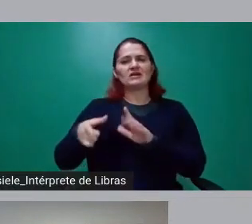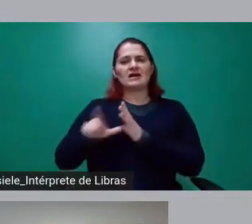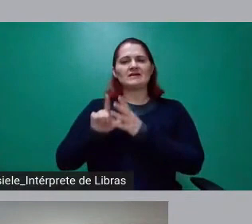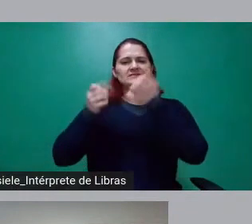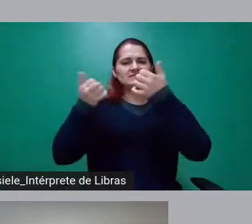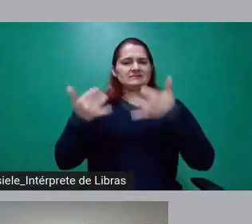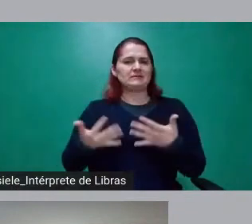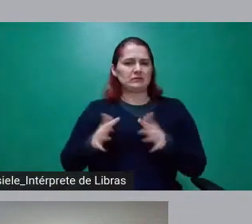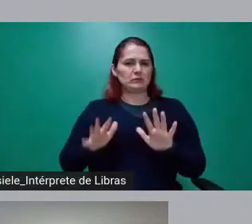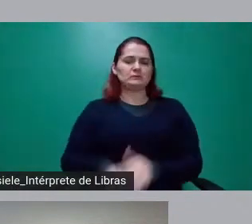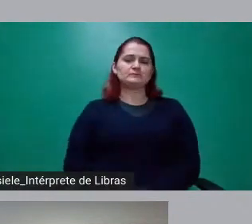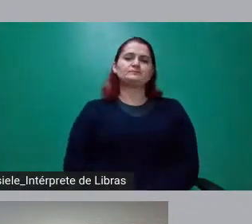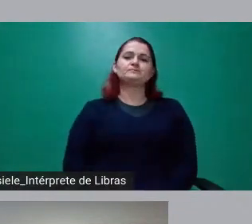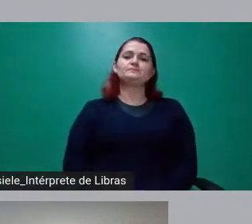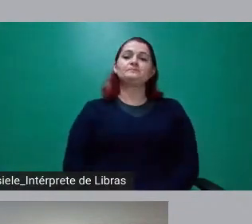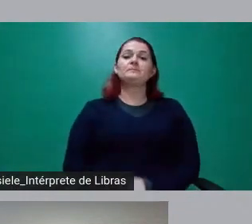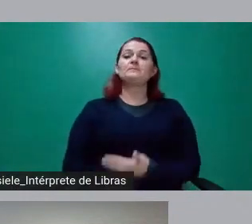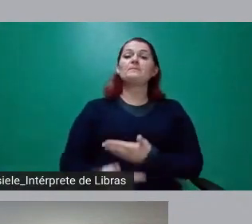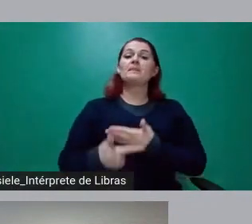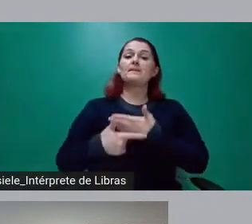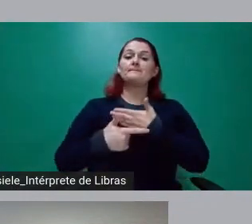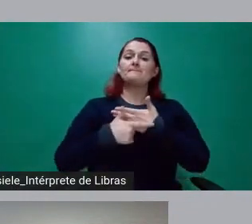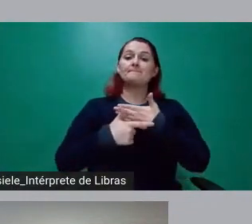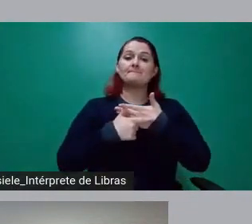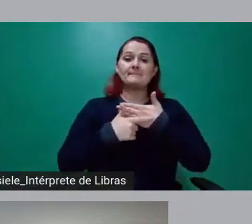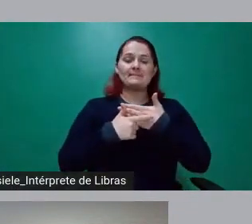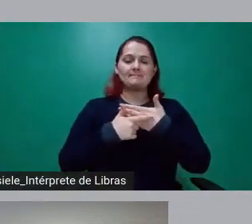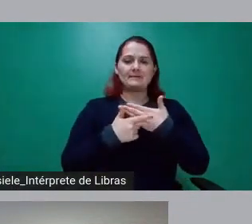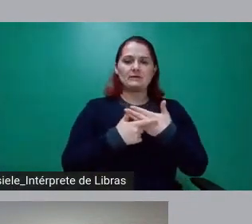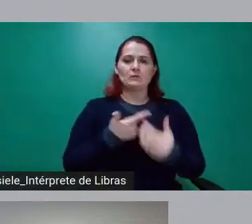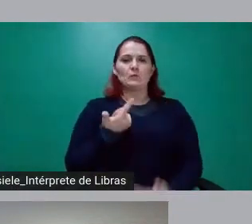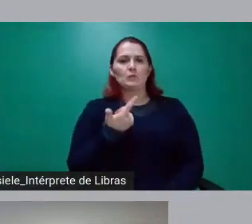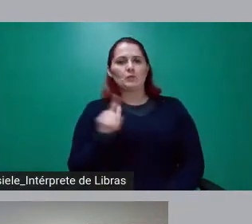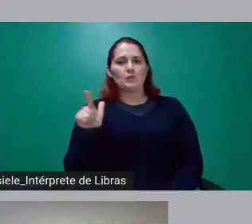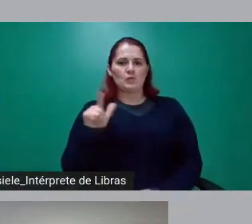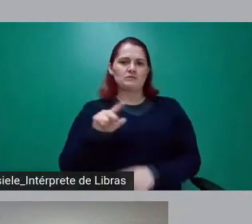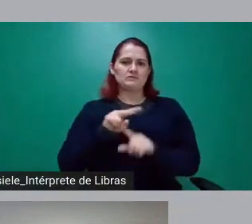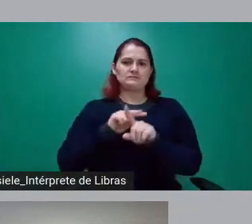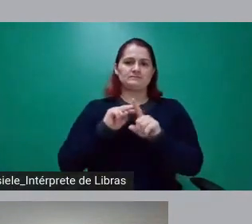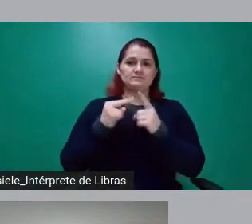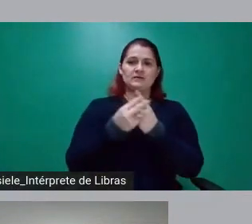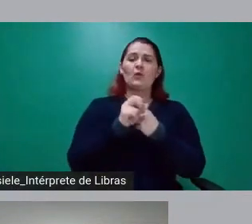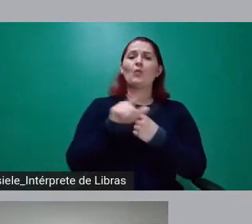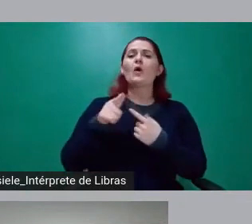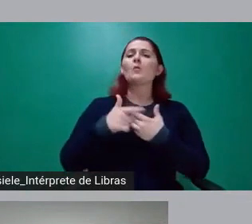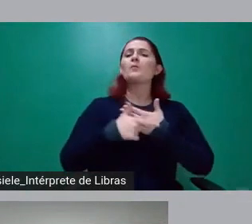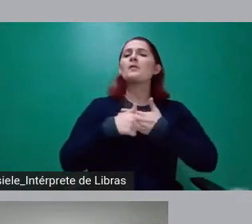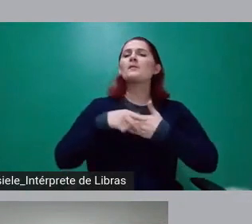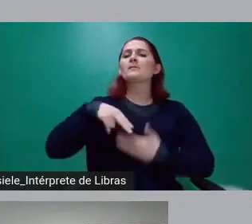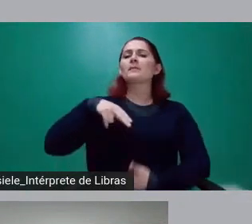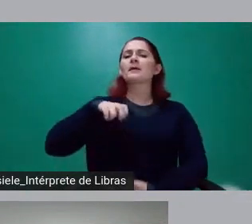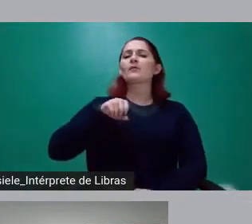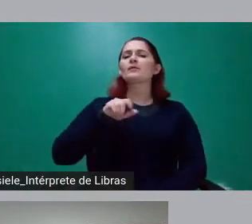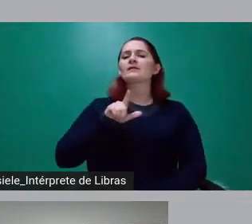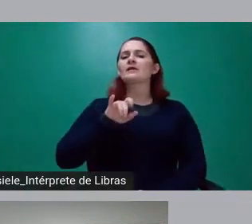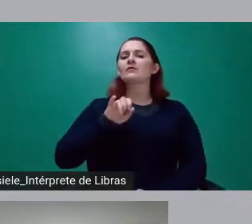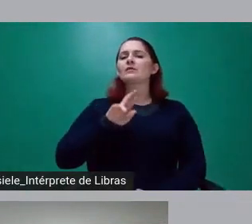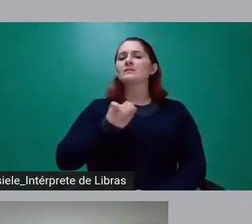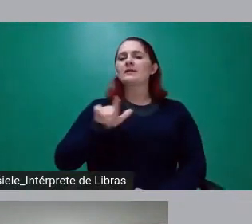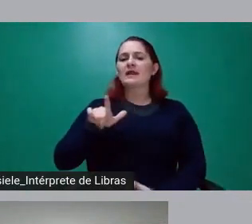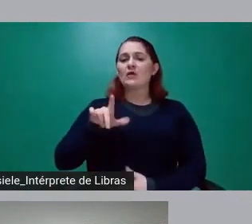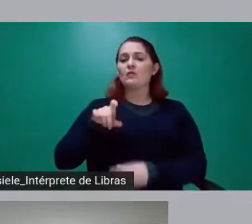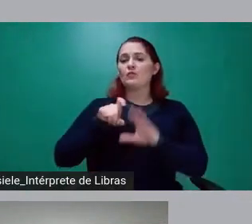função, na outra perspectiva, qual é a função neoliberal da dívida pública?